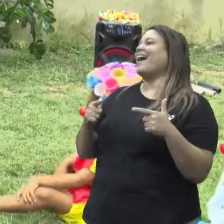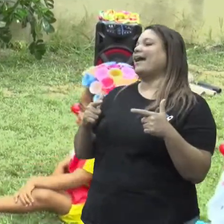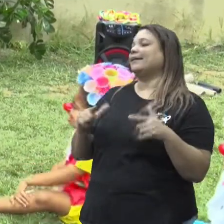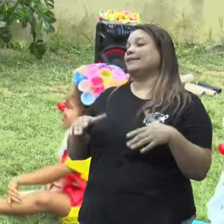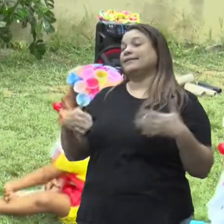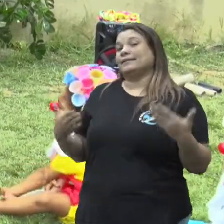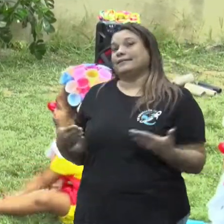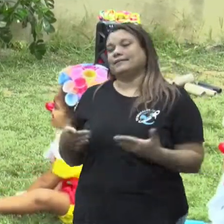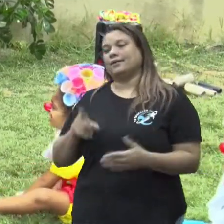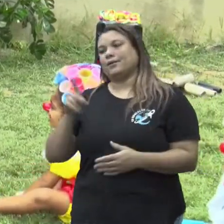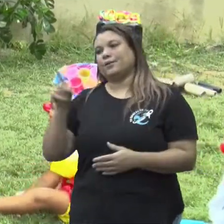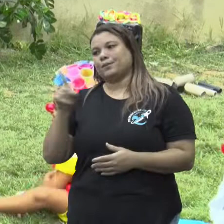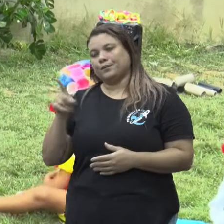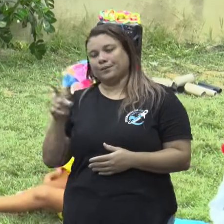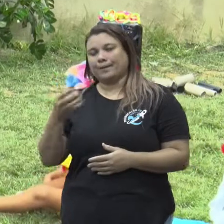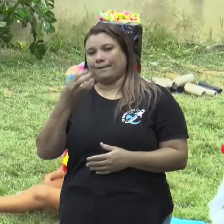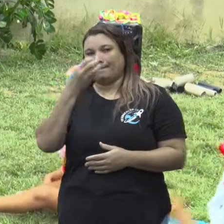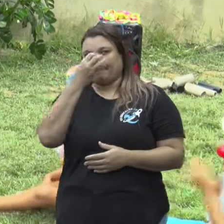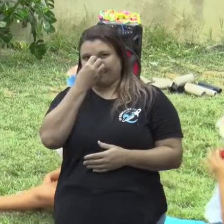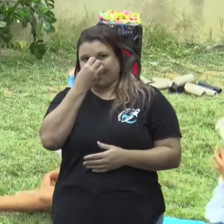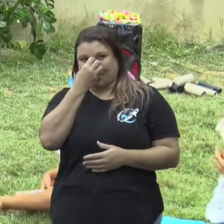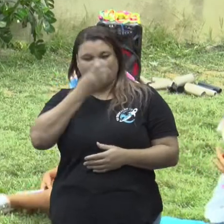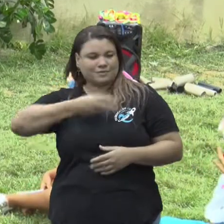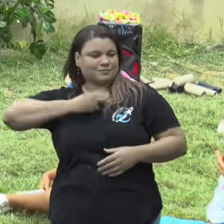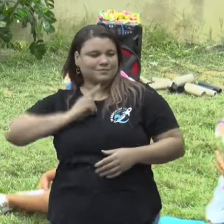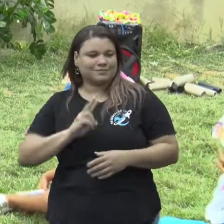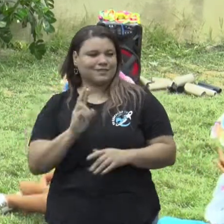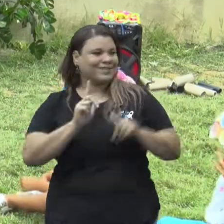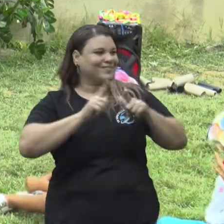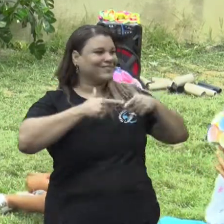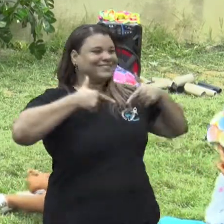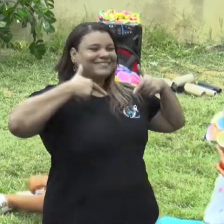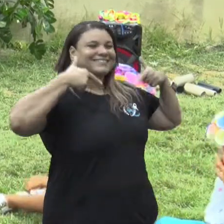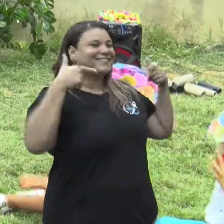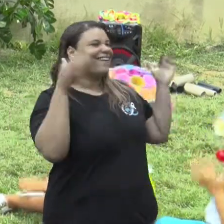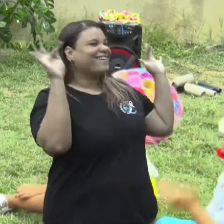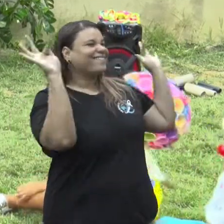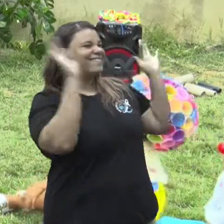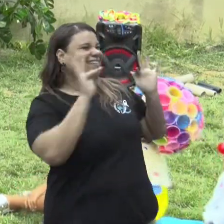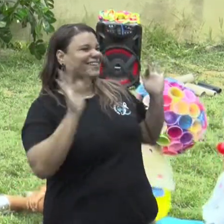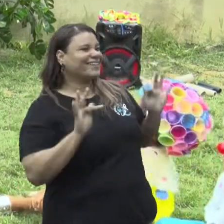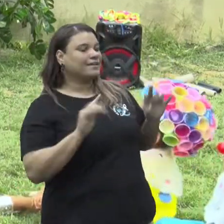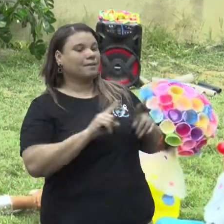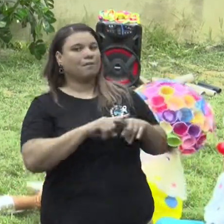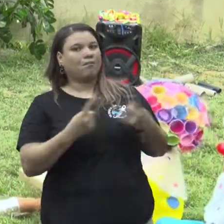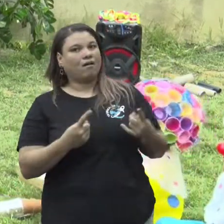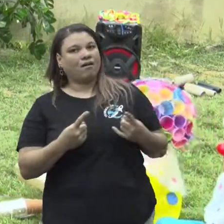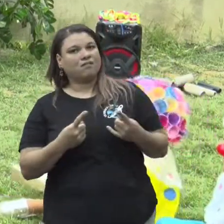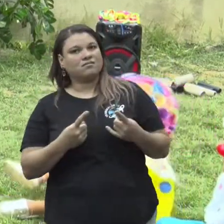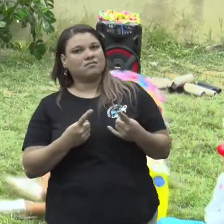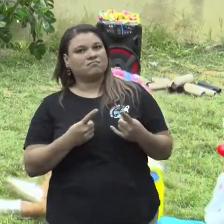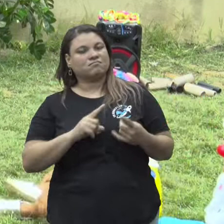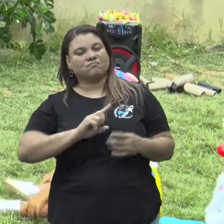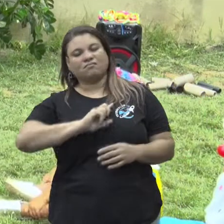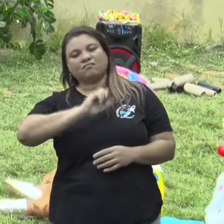ficava feliz. Mas quando o palhaço Pirulito chegava em casa, ele ficava chorando.